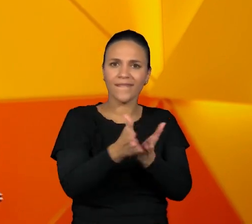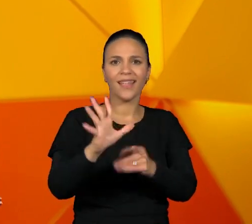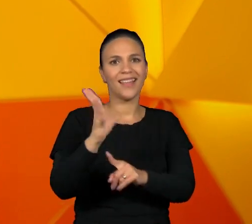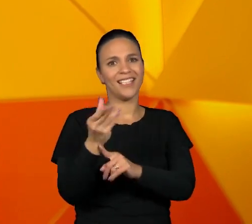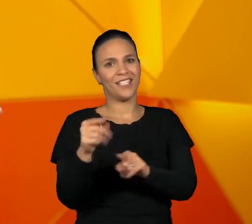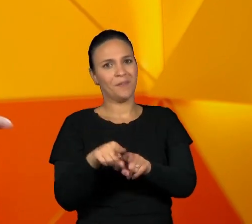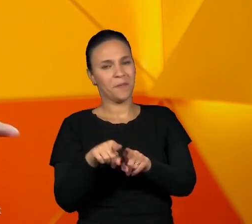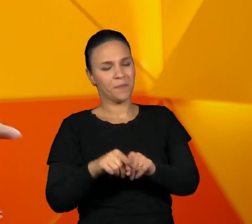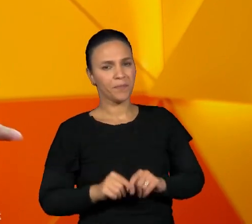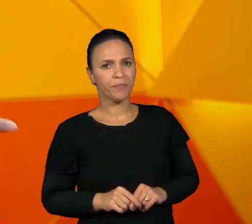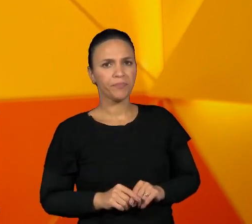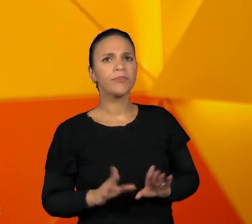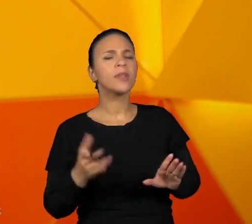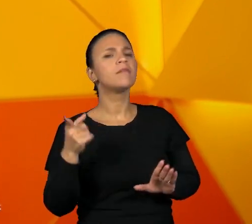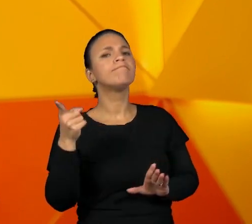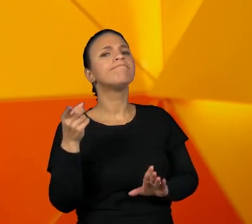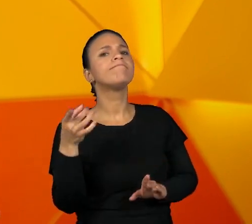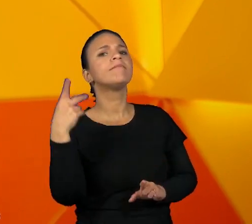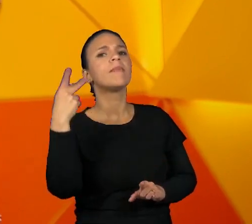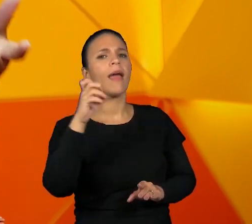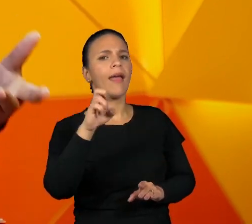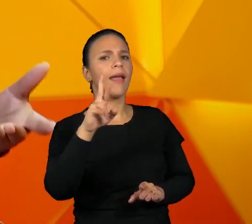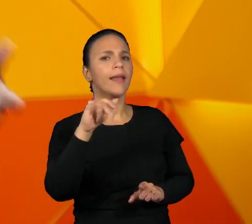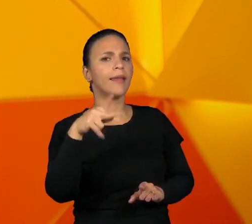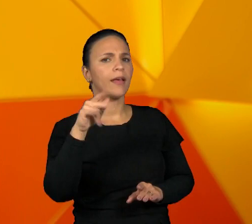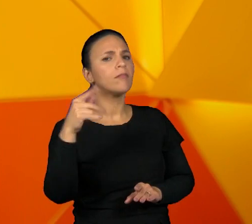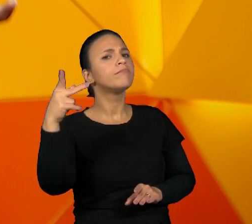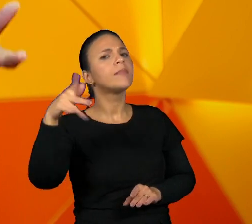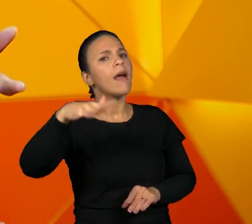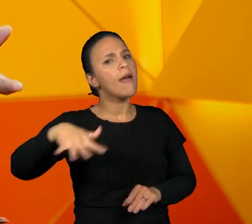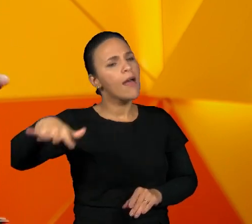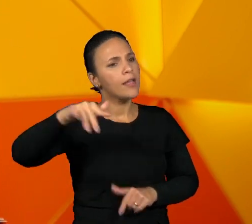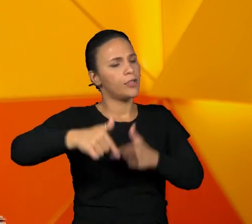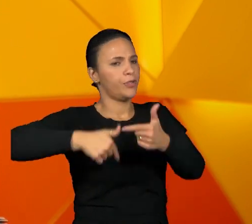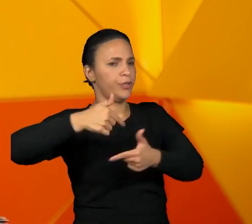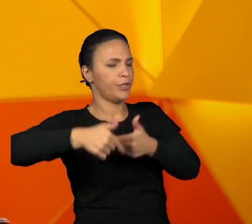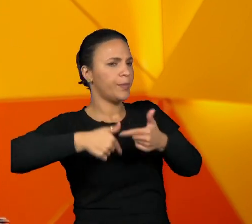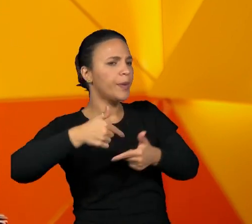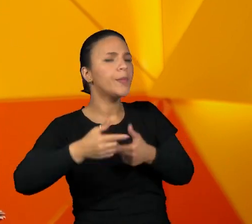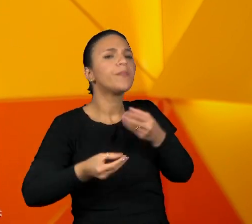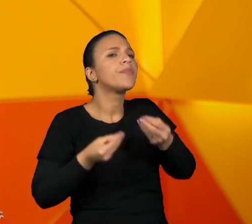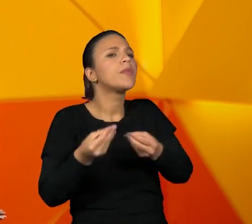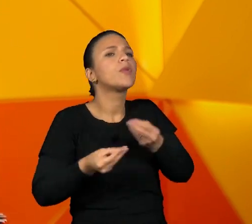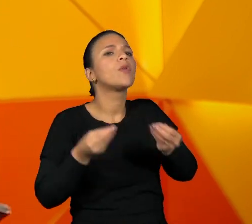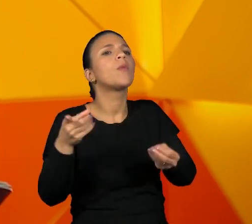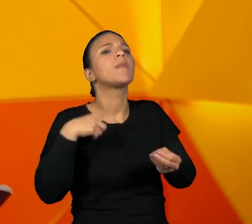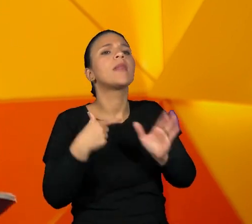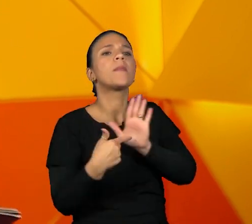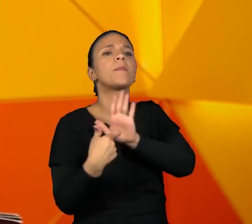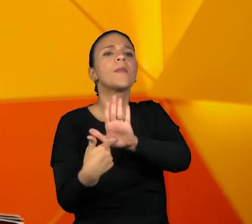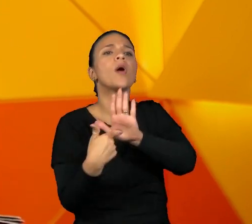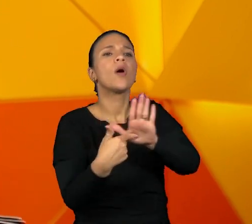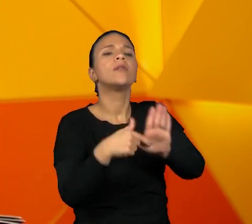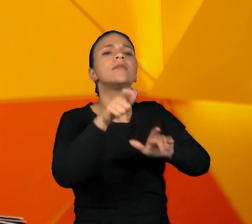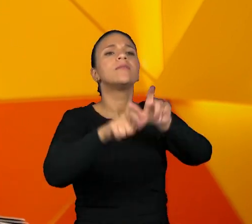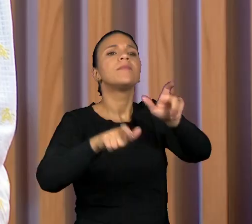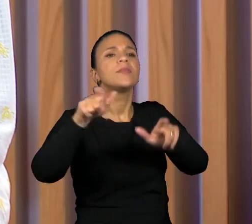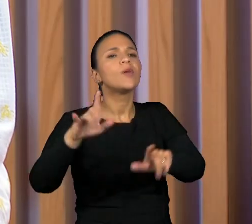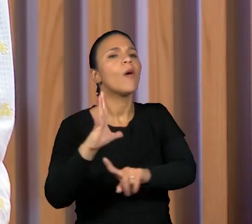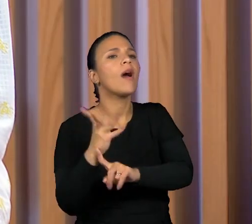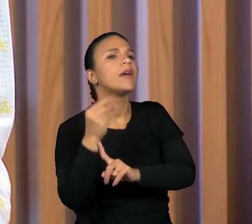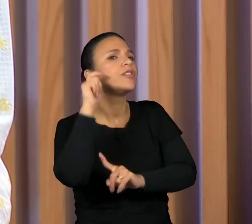artes. E aí eu queria saber de você, Érica, no seu campo de atuação, no seu campo de trabalho, como é que está a revelação de artistas negros?